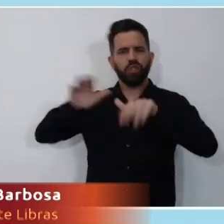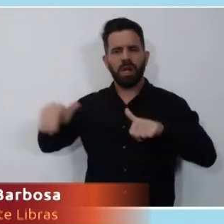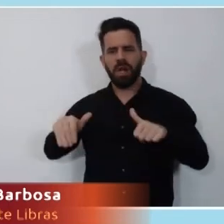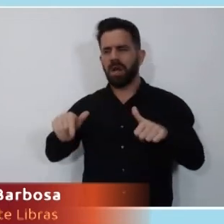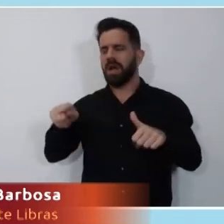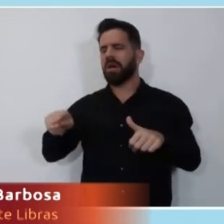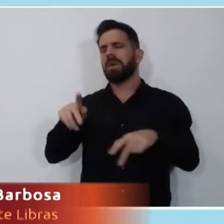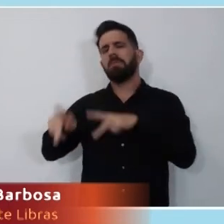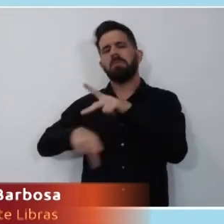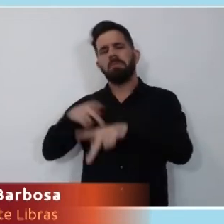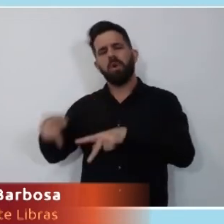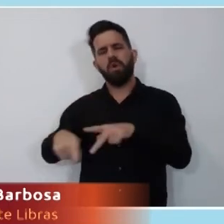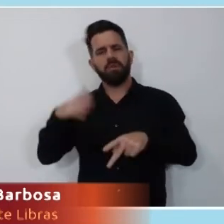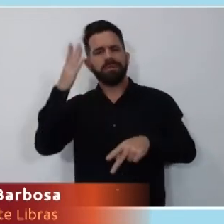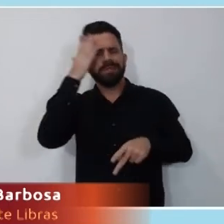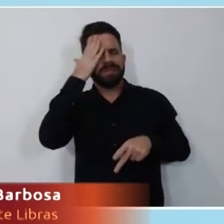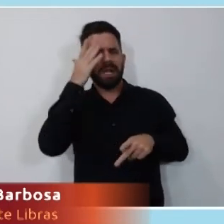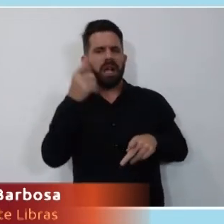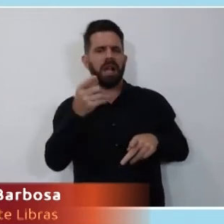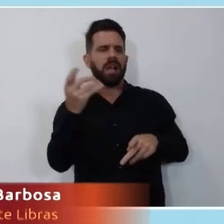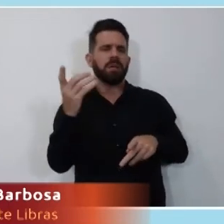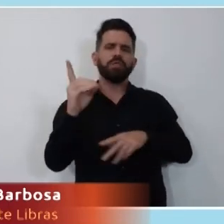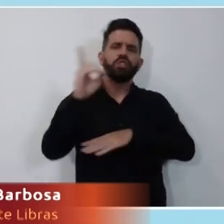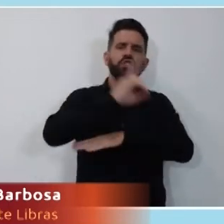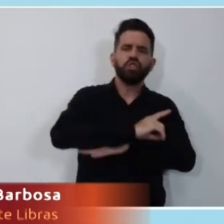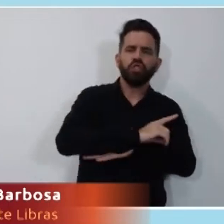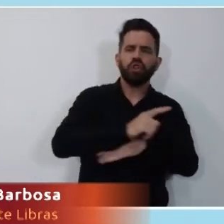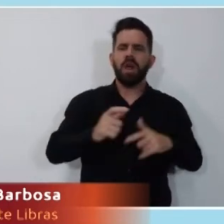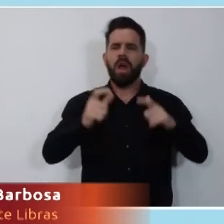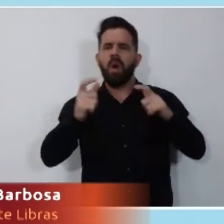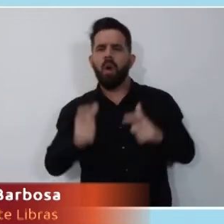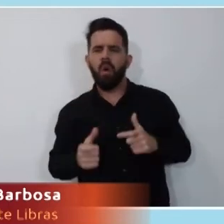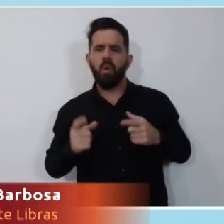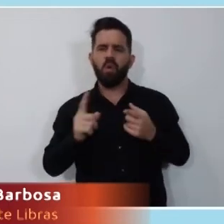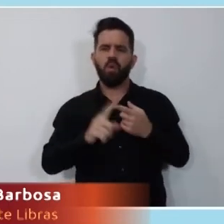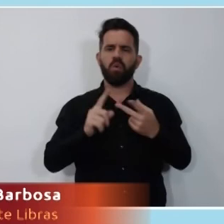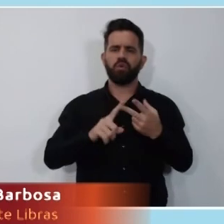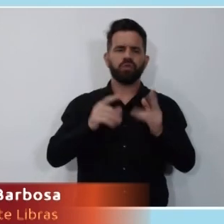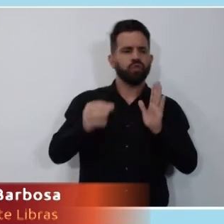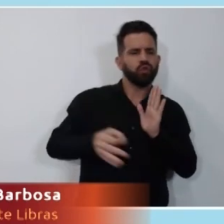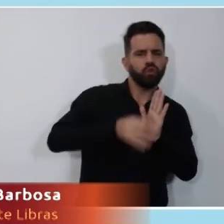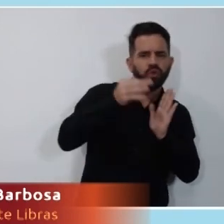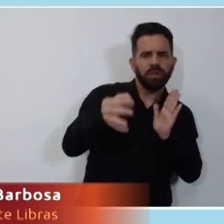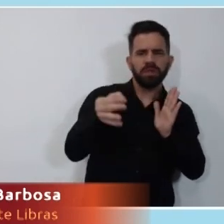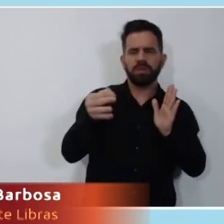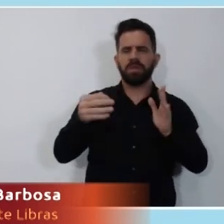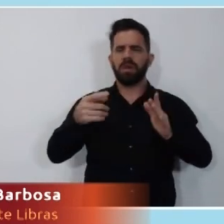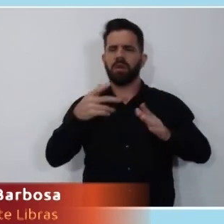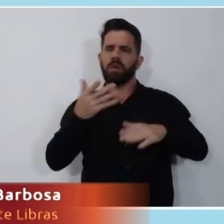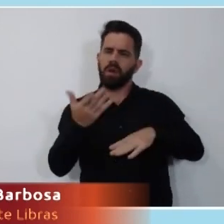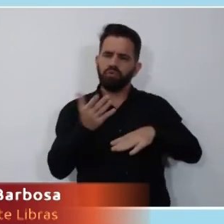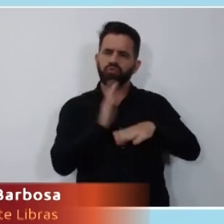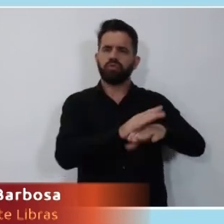sabendo as datas, né, locais, como que ela pode dar sugestões e discutir essa mobilidade.